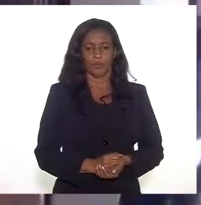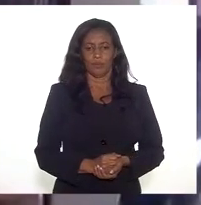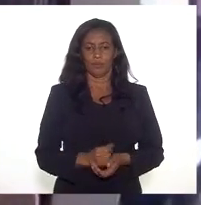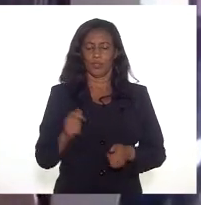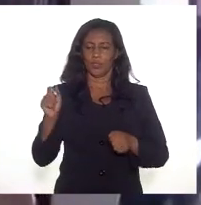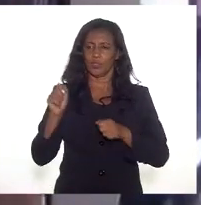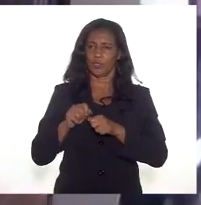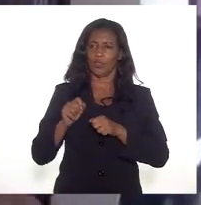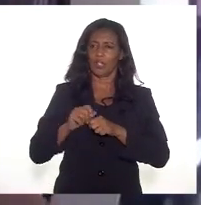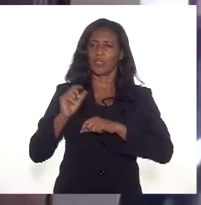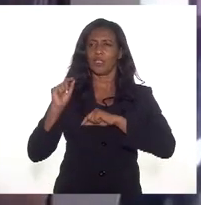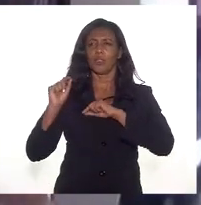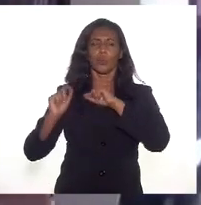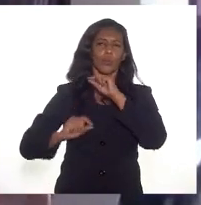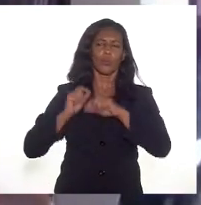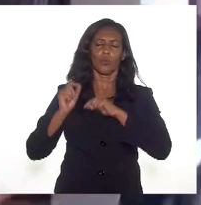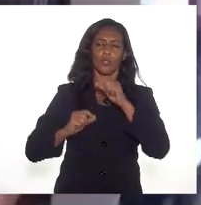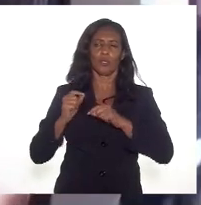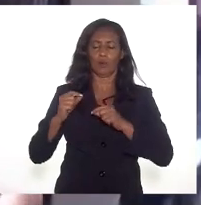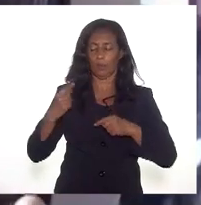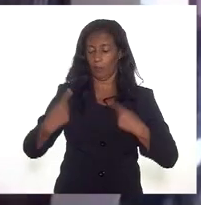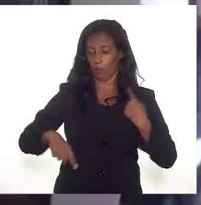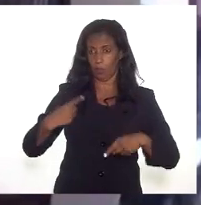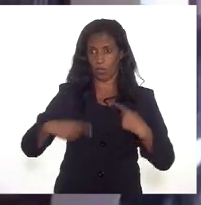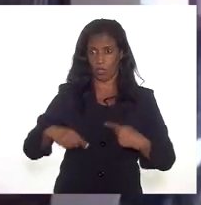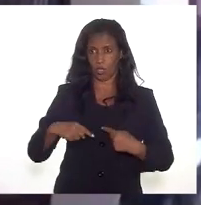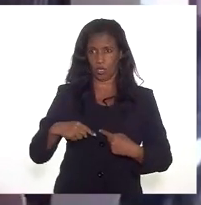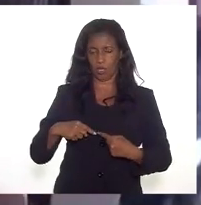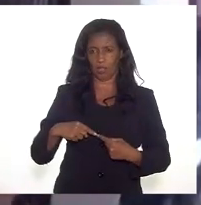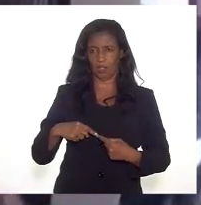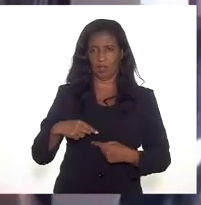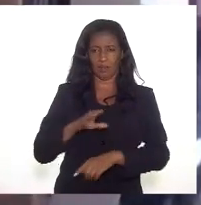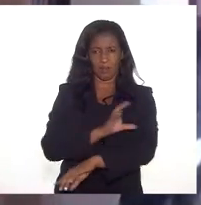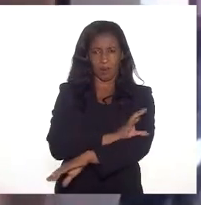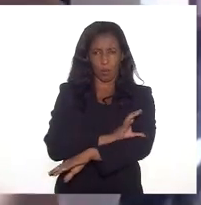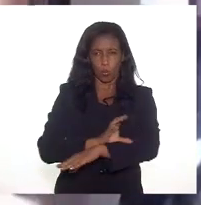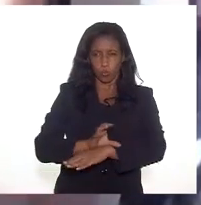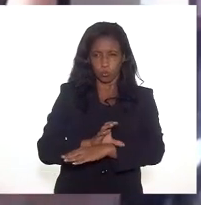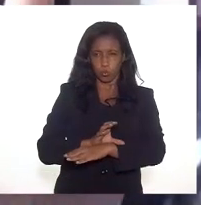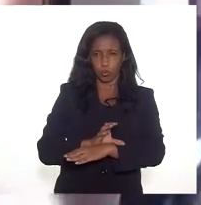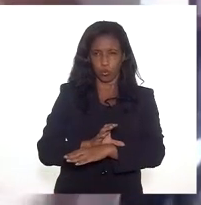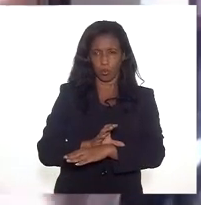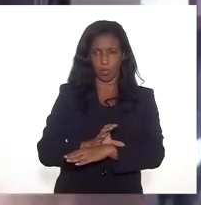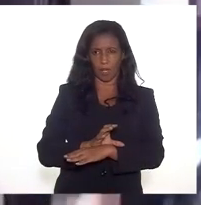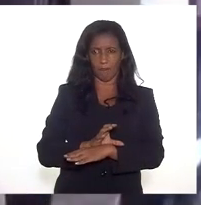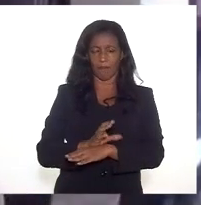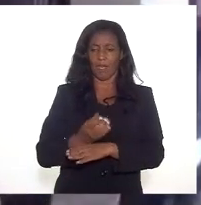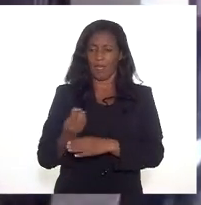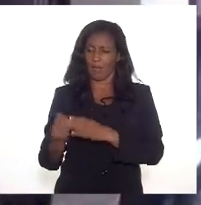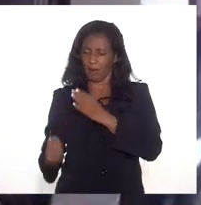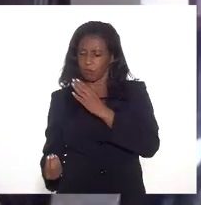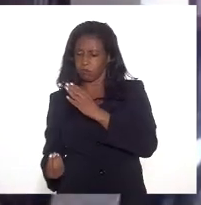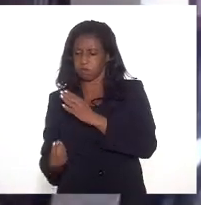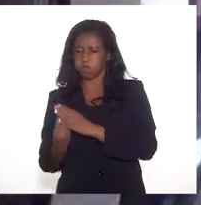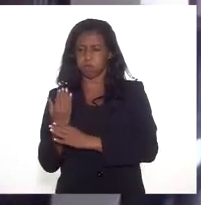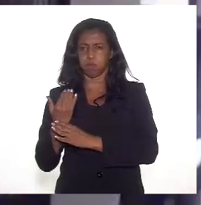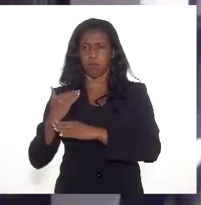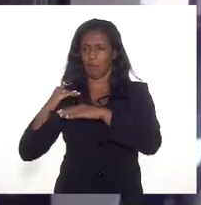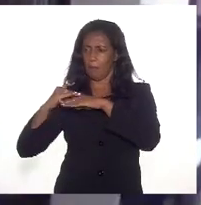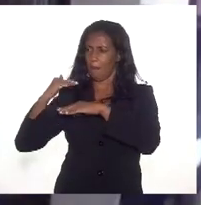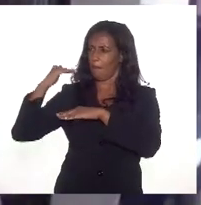com que a política pública da cultura ela passe a existir num